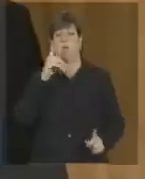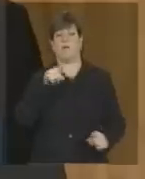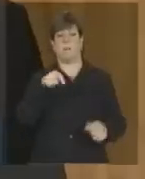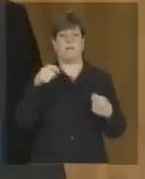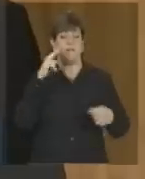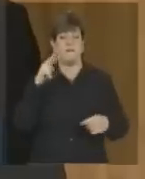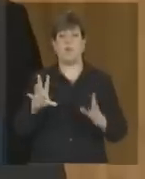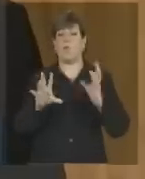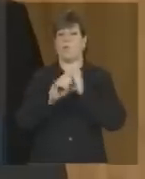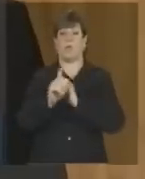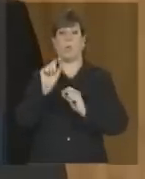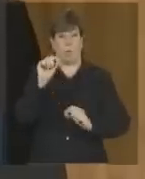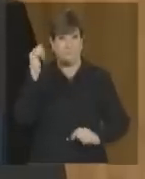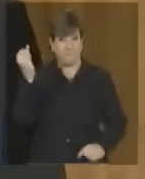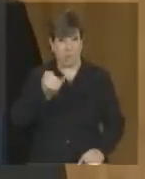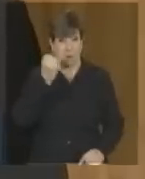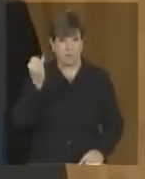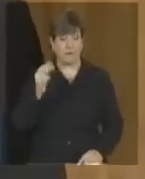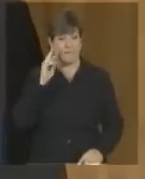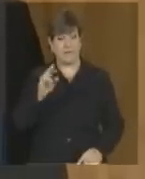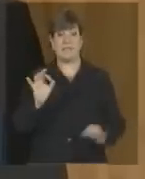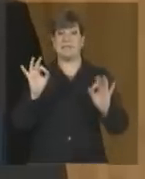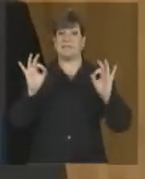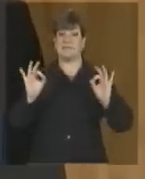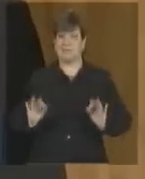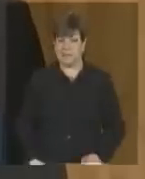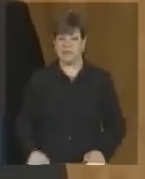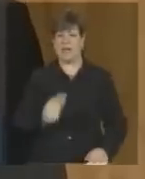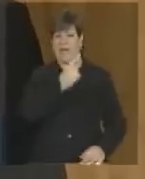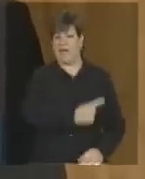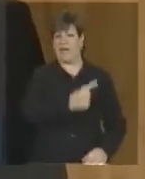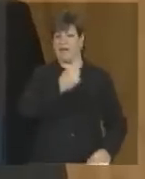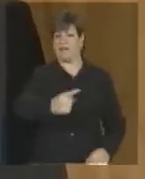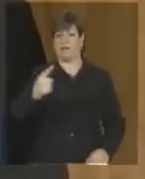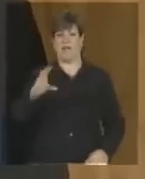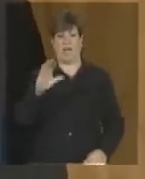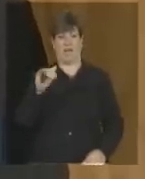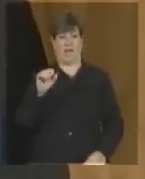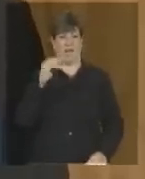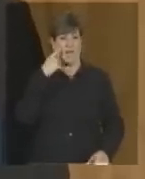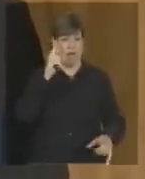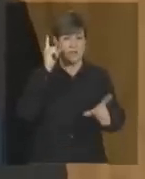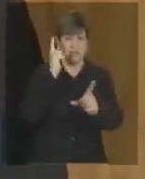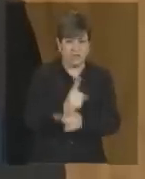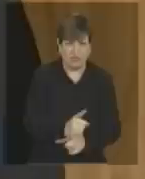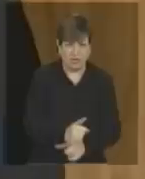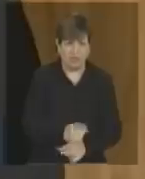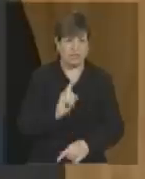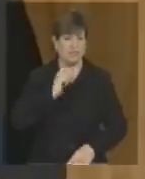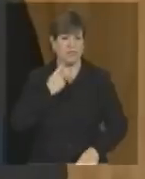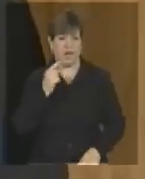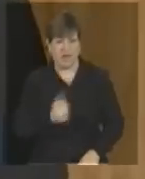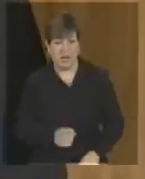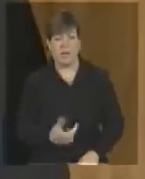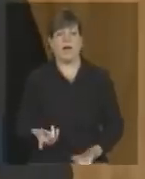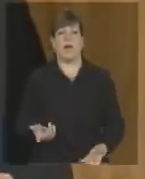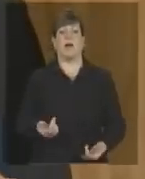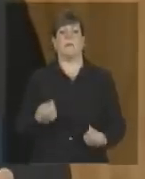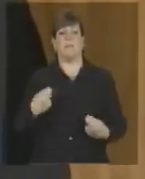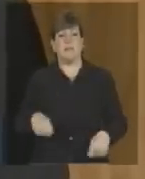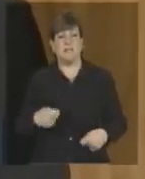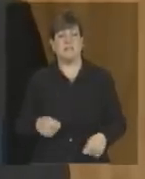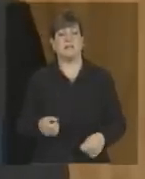números. O que é importante é certificar de que cada caso que é encontrado é tratado da forma